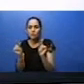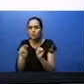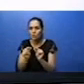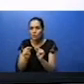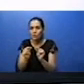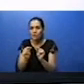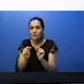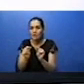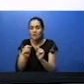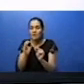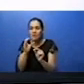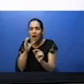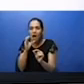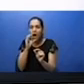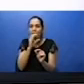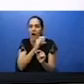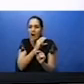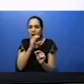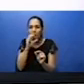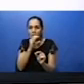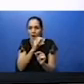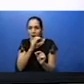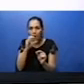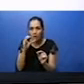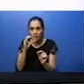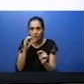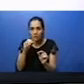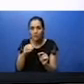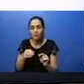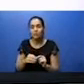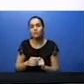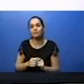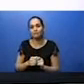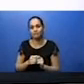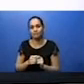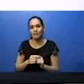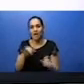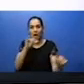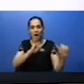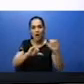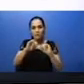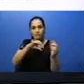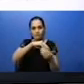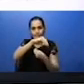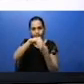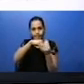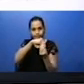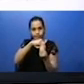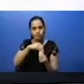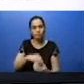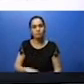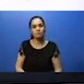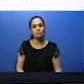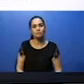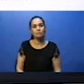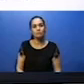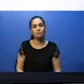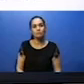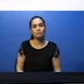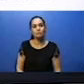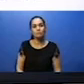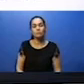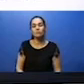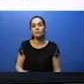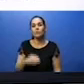que essa reação aconteça. Dessa forma, ele acelera a reação. Então, os